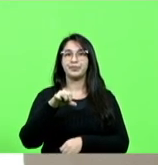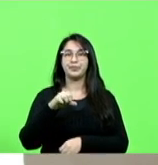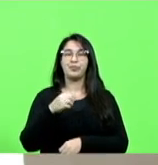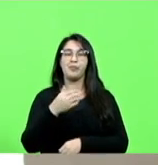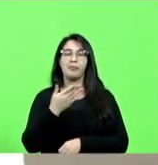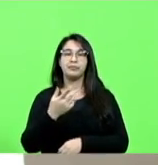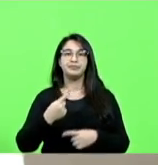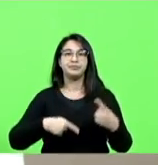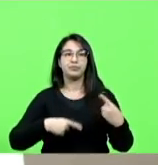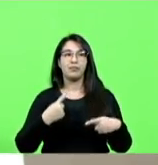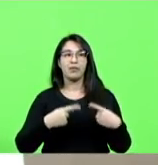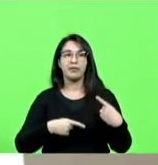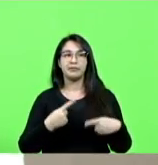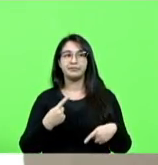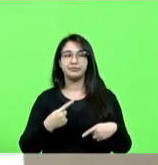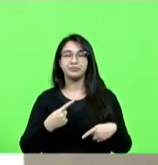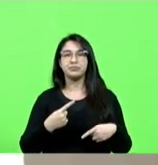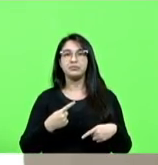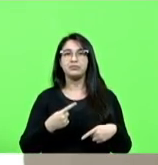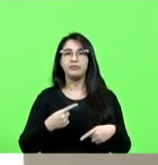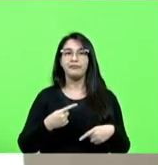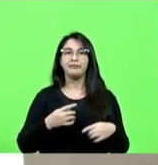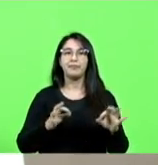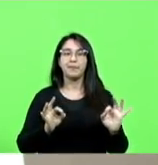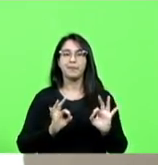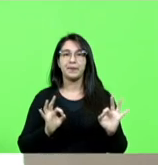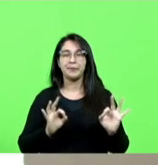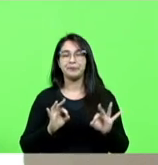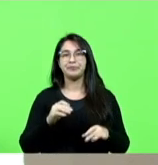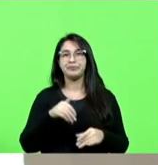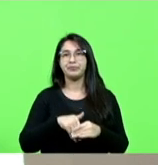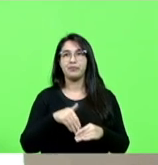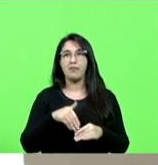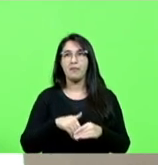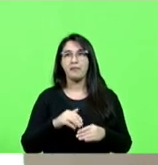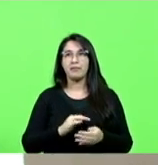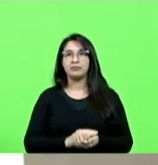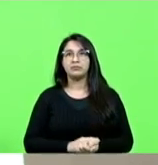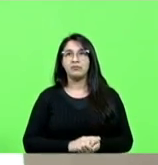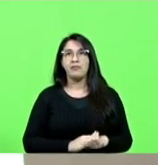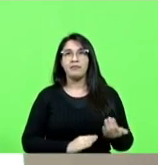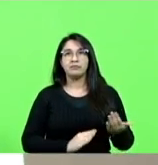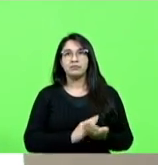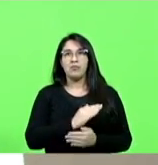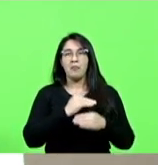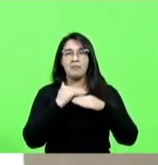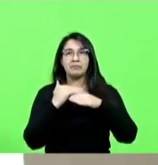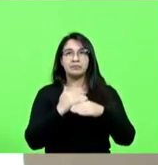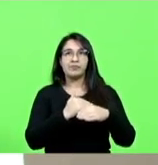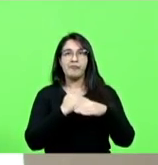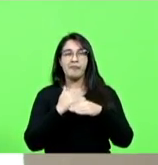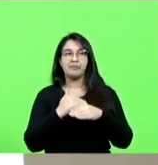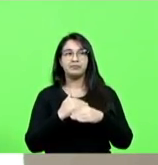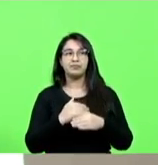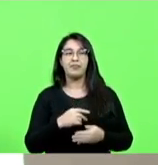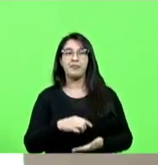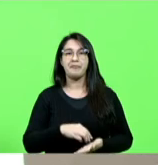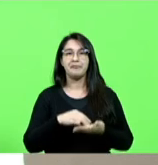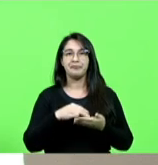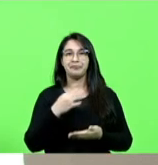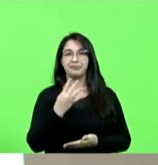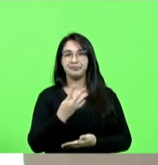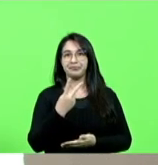discussão. Não havendo quem queira discutir. Em votação. Deputados que aprovam, permaneça como se encontra. Aprovado por unanimidade. Moção